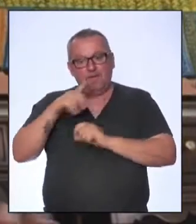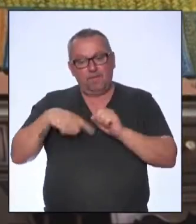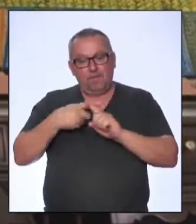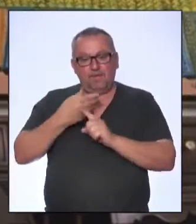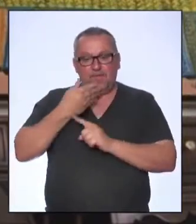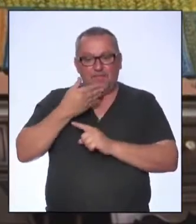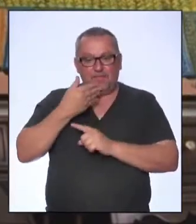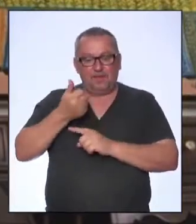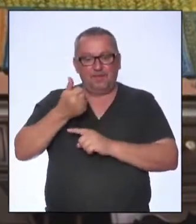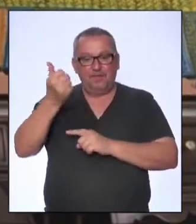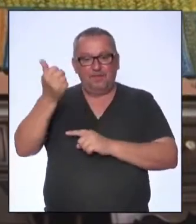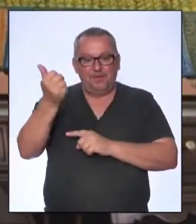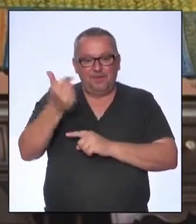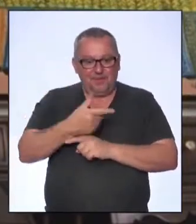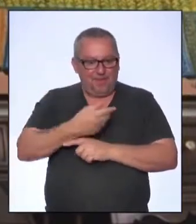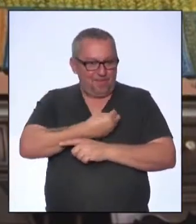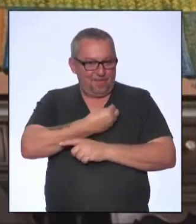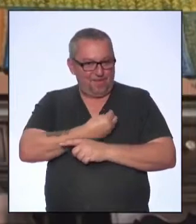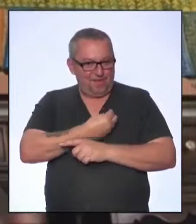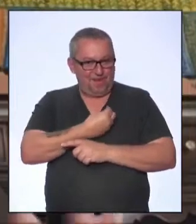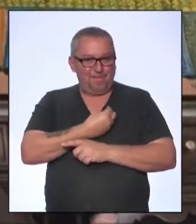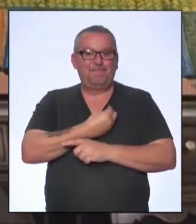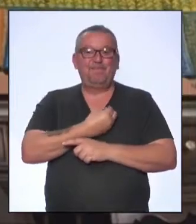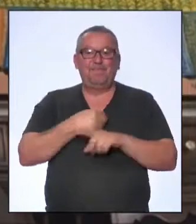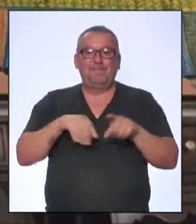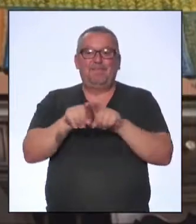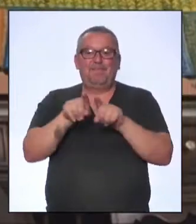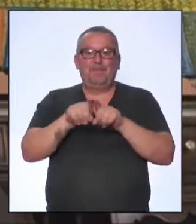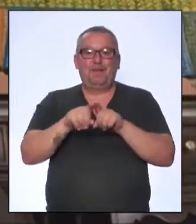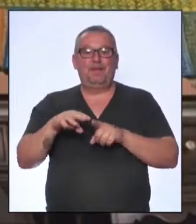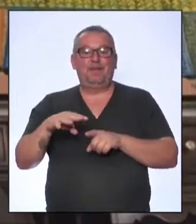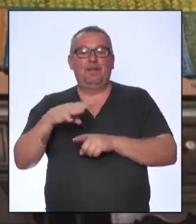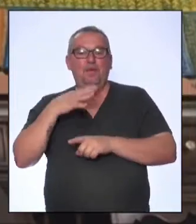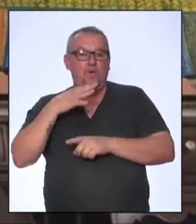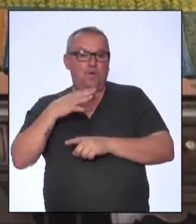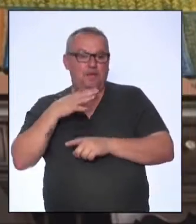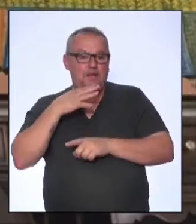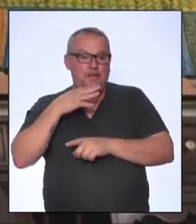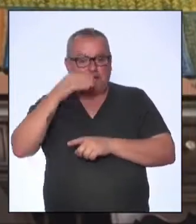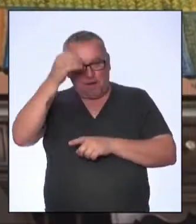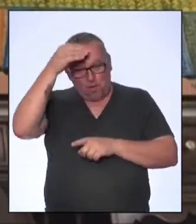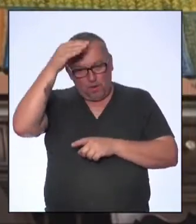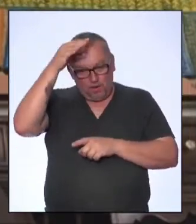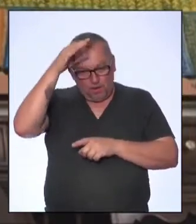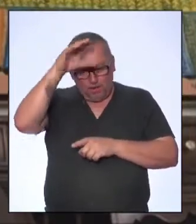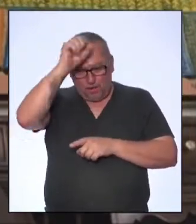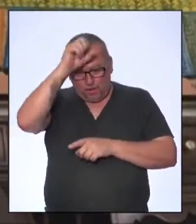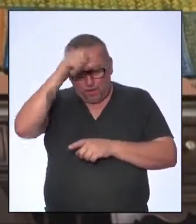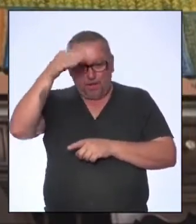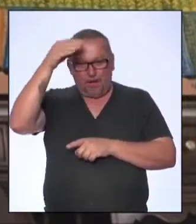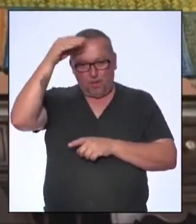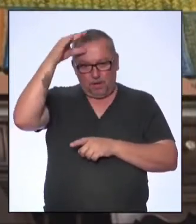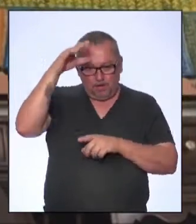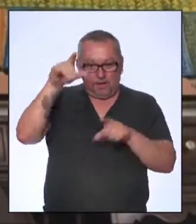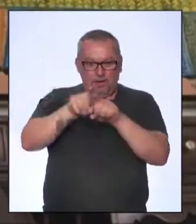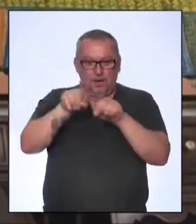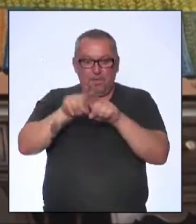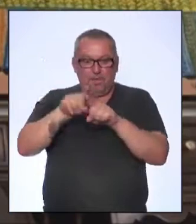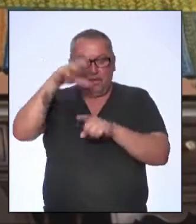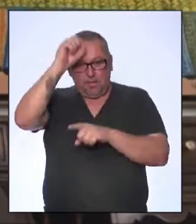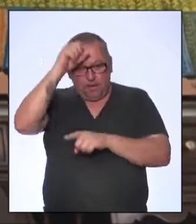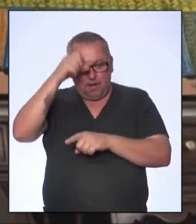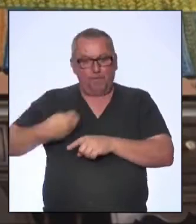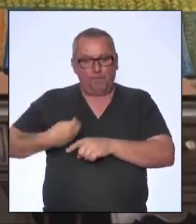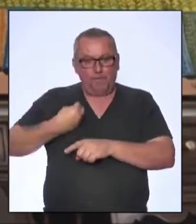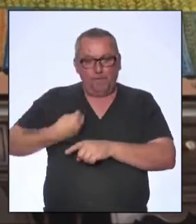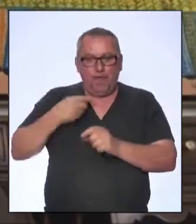falar deles do que vivê-los, né? Conhecer a conhecer, aprender a conhecer, aprender a conviver,